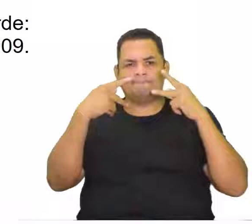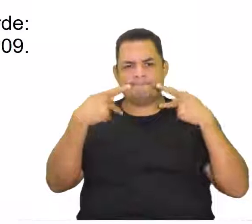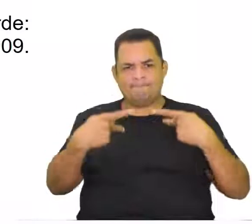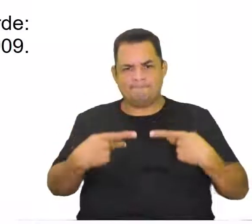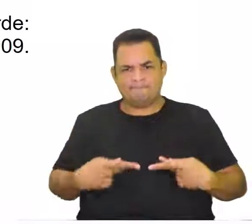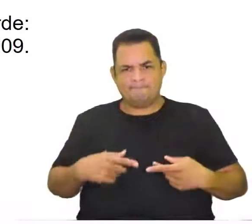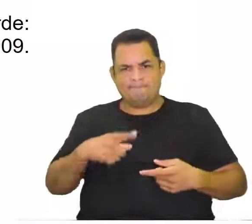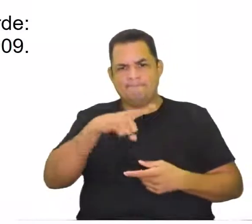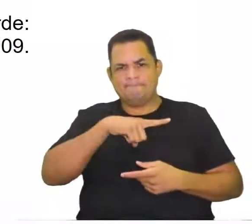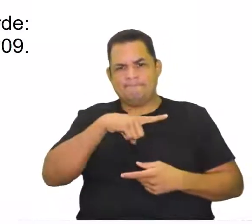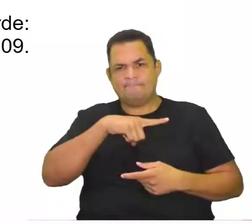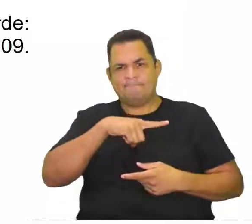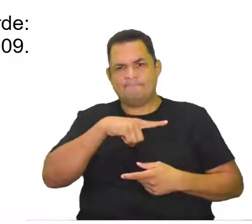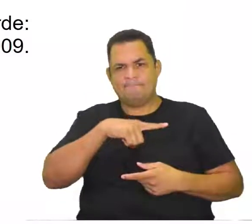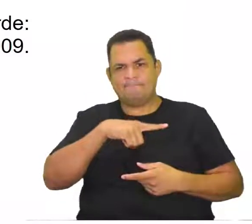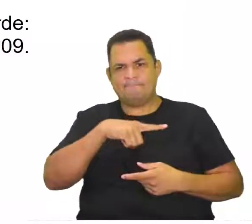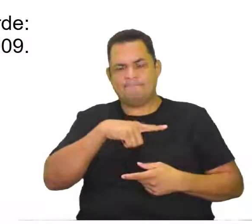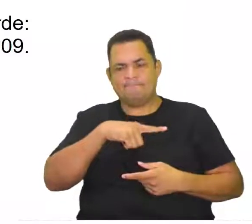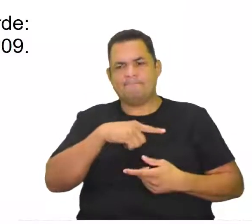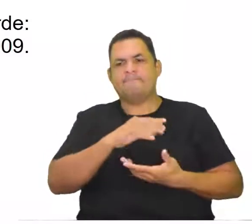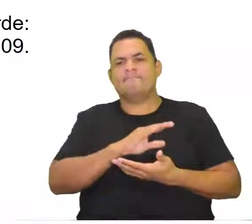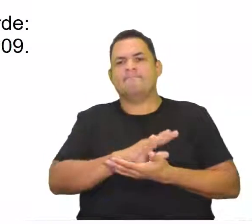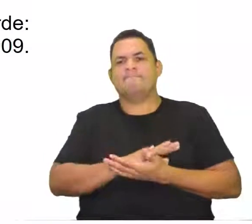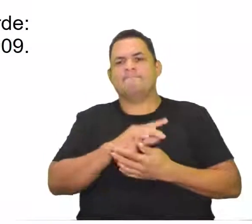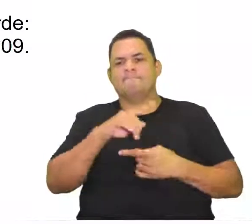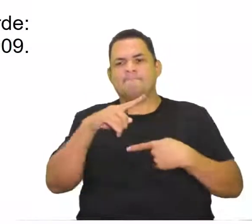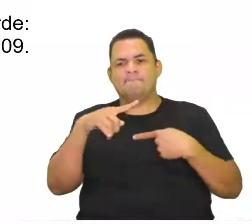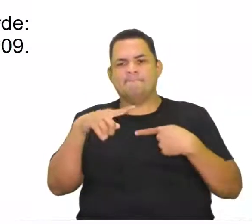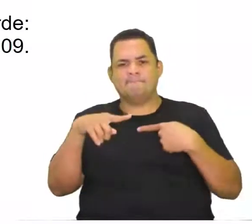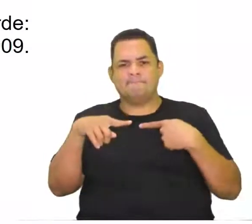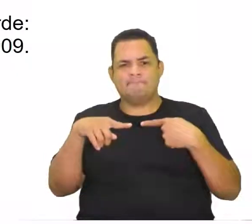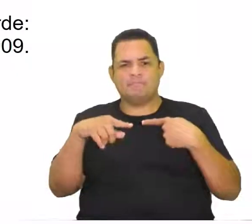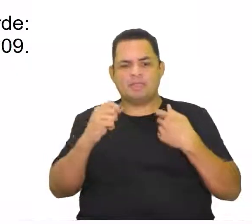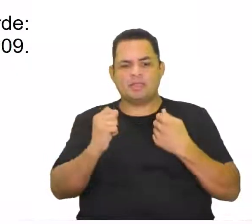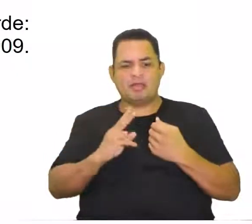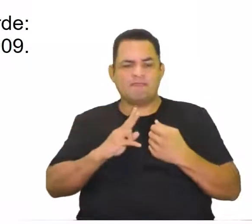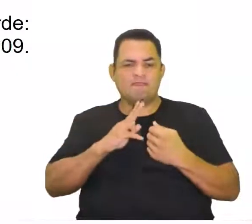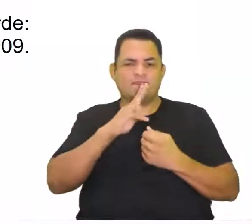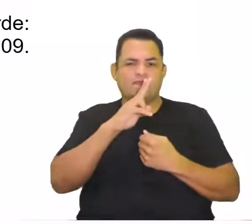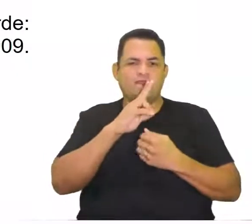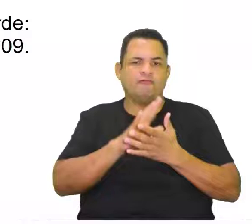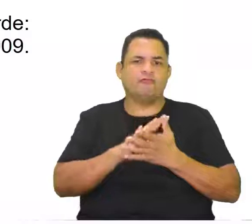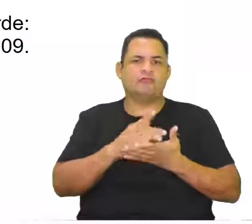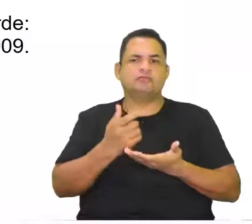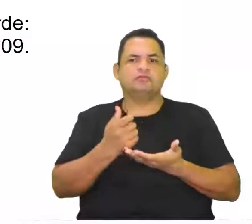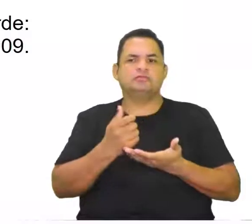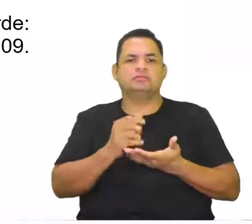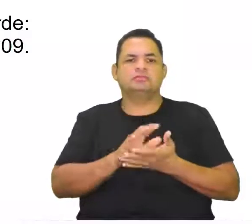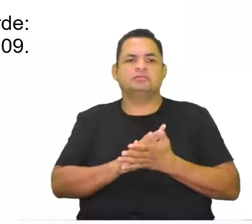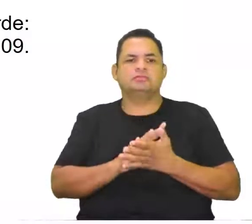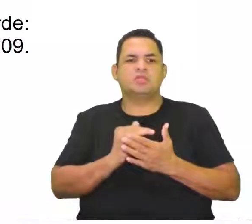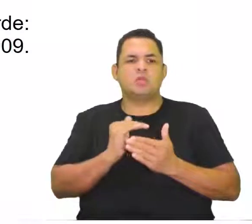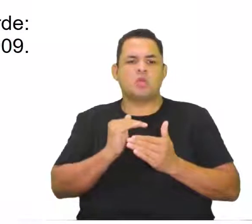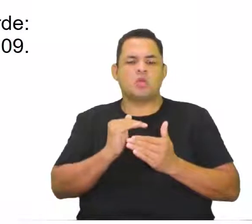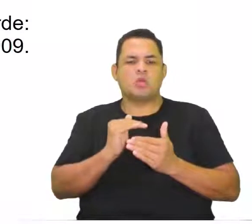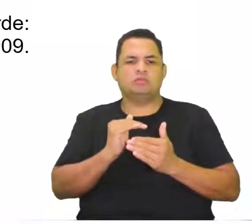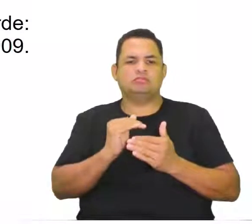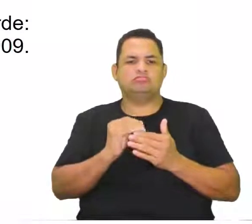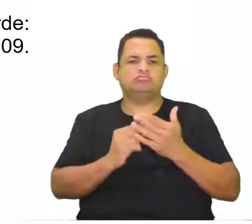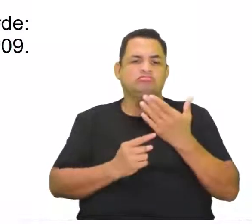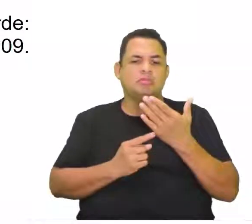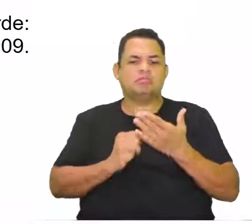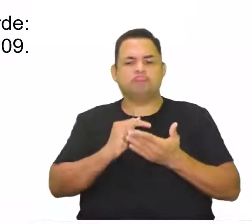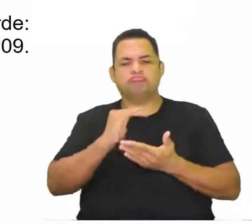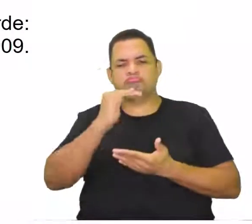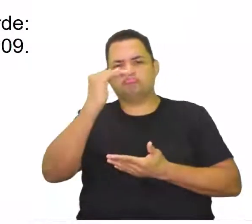desenvolvidas pelo homem exercem ou têm potencial de exercer em algum